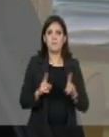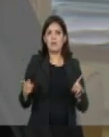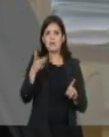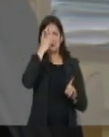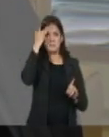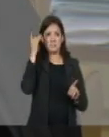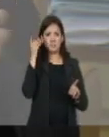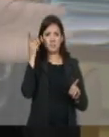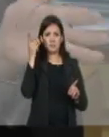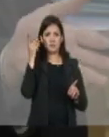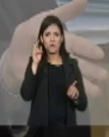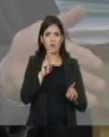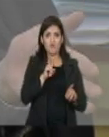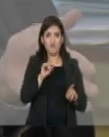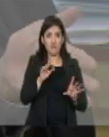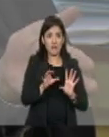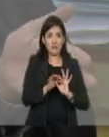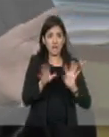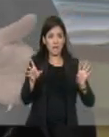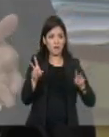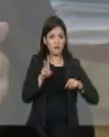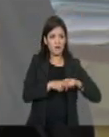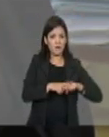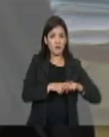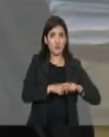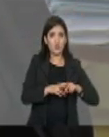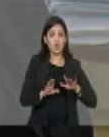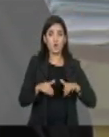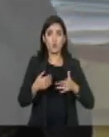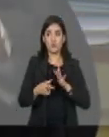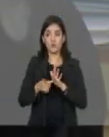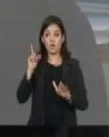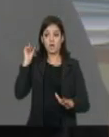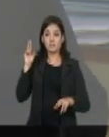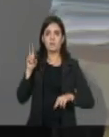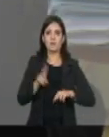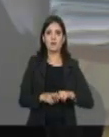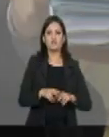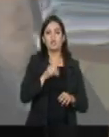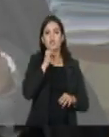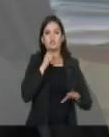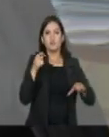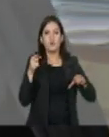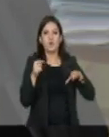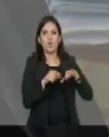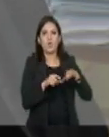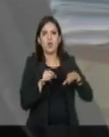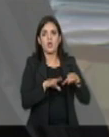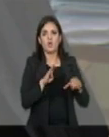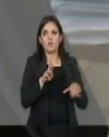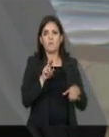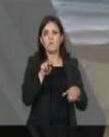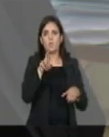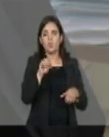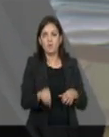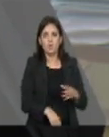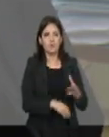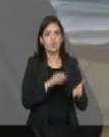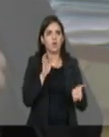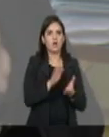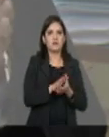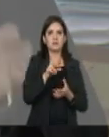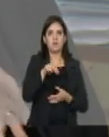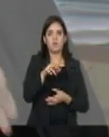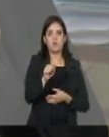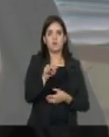livres a partir da decisão, quando elas já estavam presas. O caso do goleiro Bruno, o caso do casal Nardoni e todos os outros,